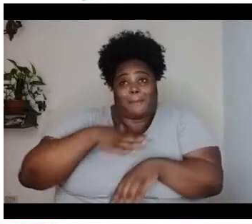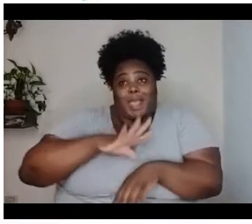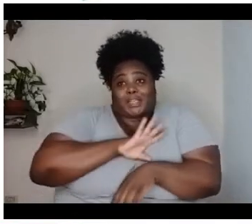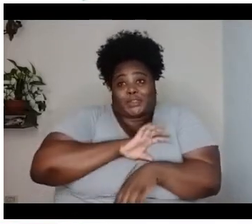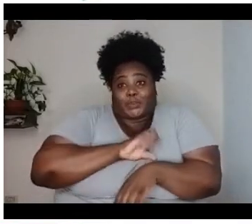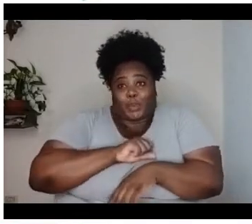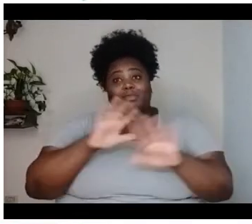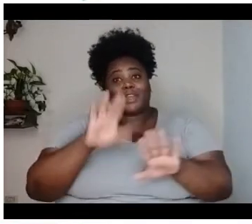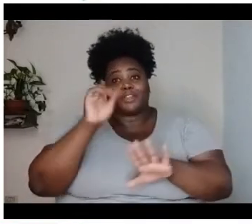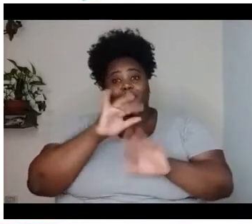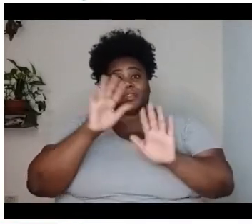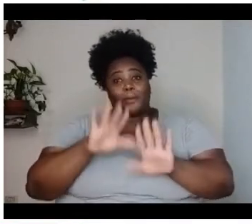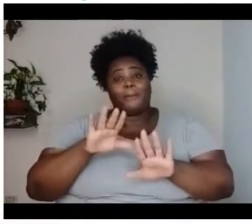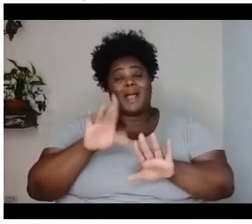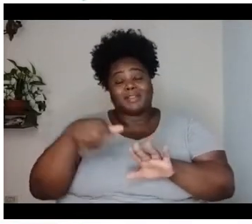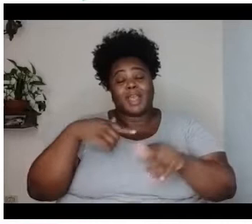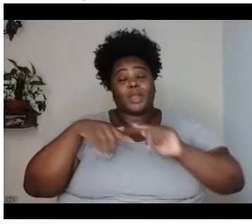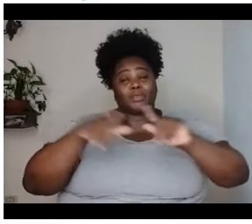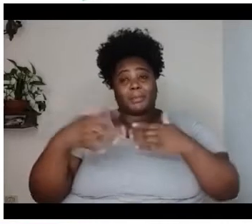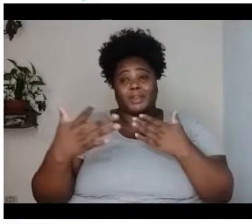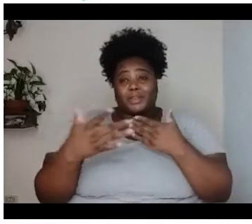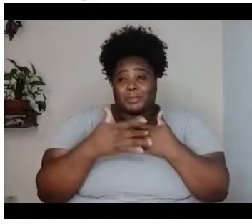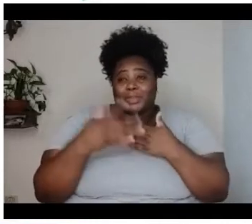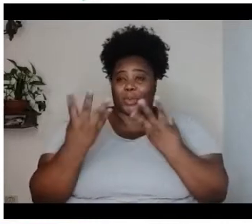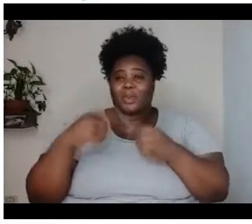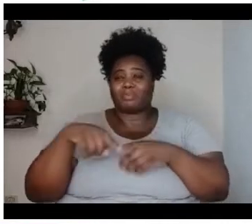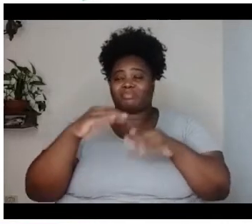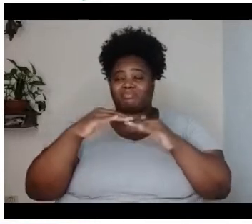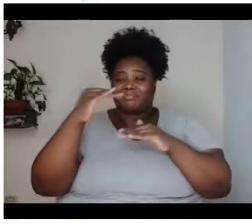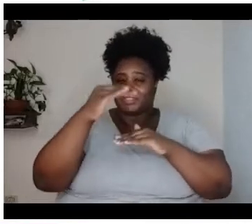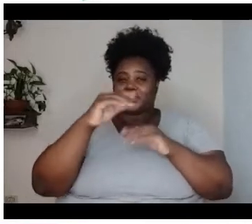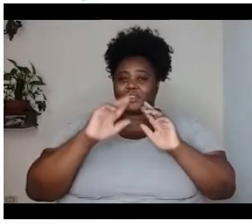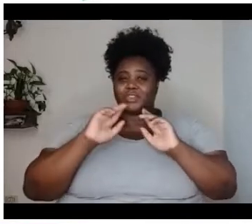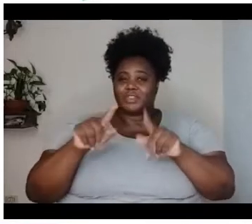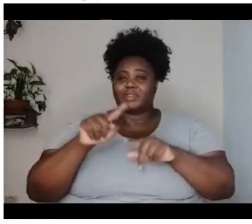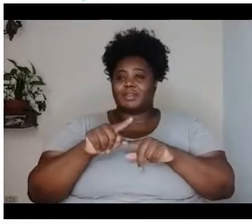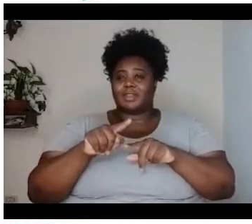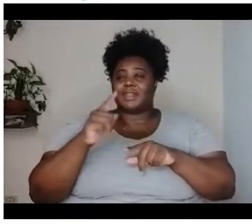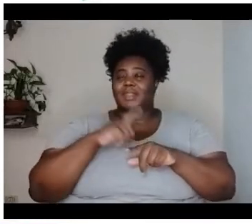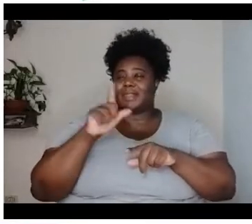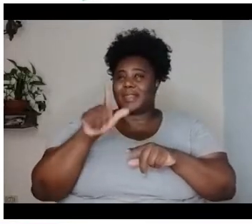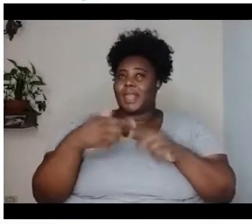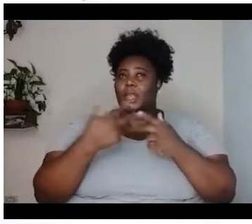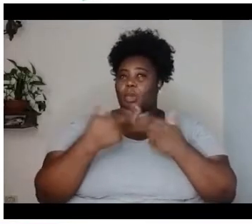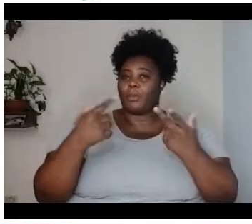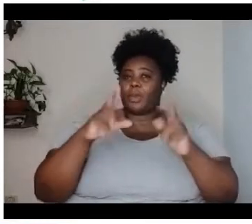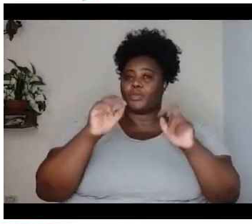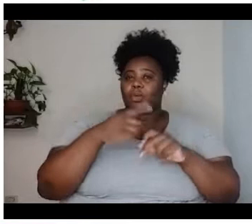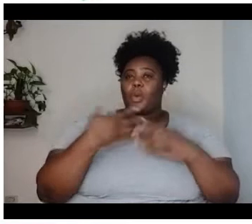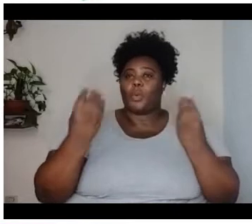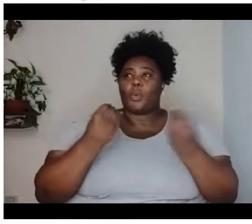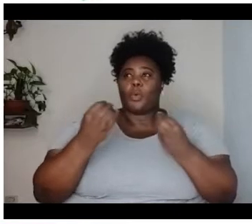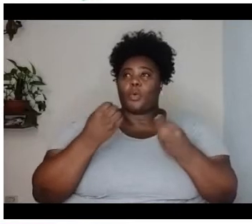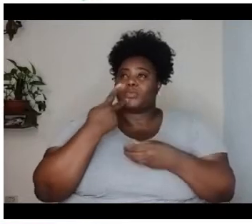mas esse é um trabalho que me toca muito em muitos níveis, assim, eu acho que tem algo sobre como você aborda a